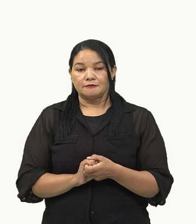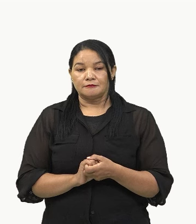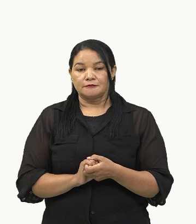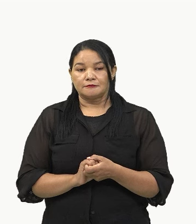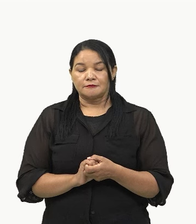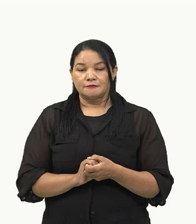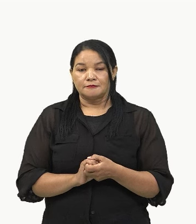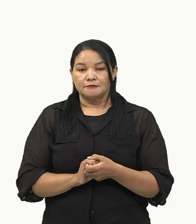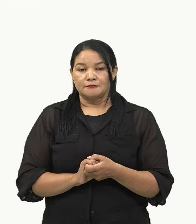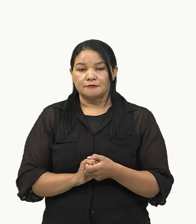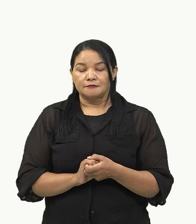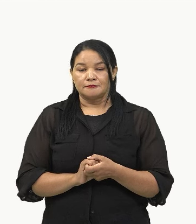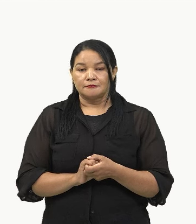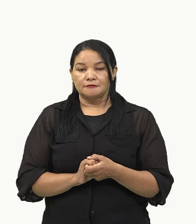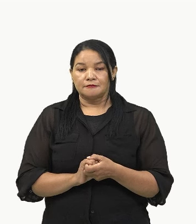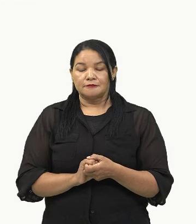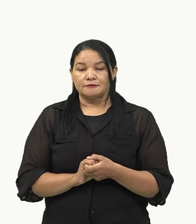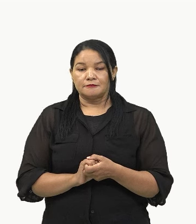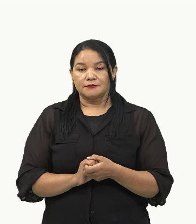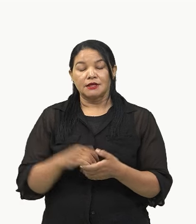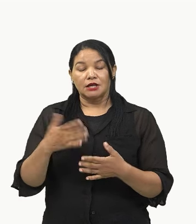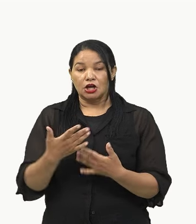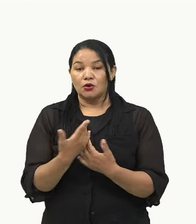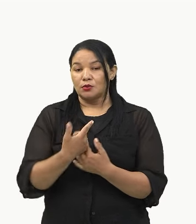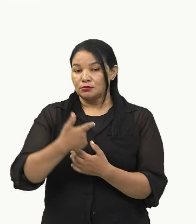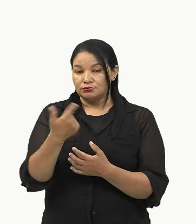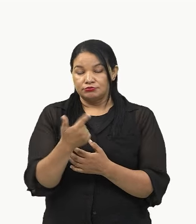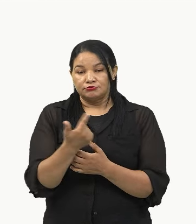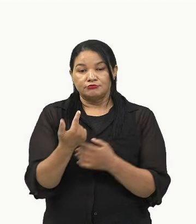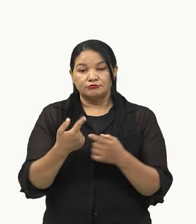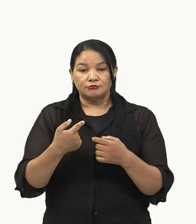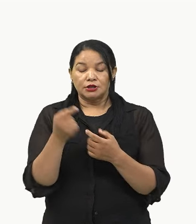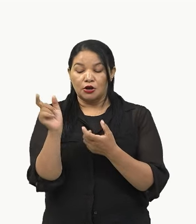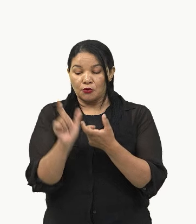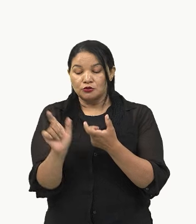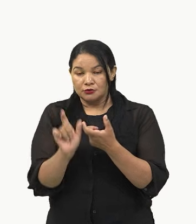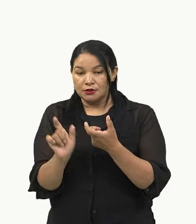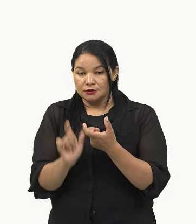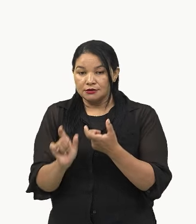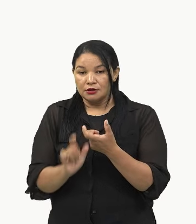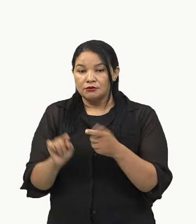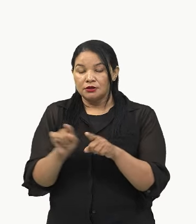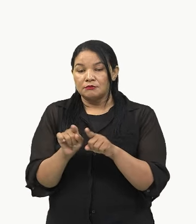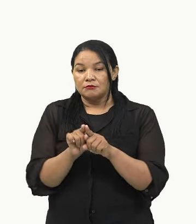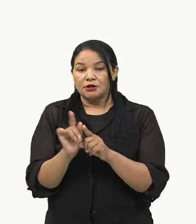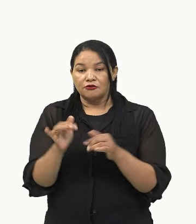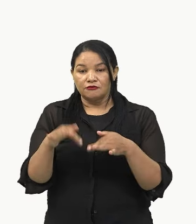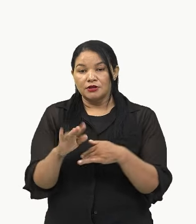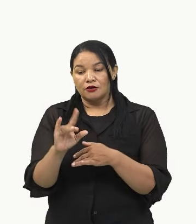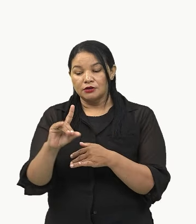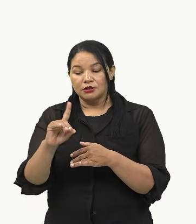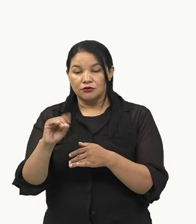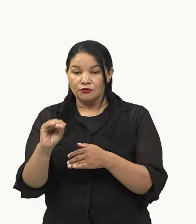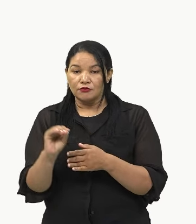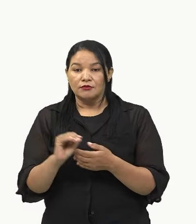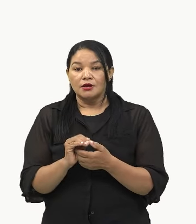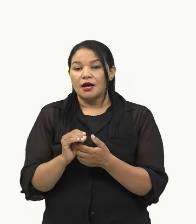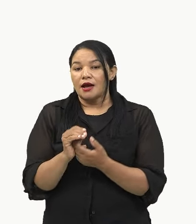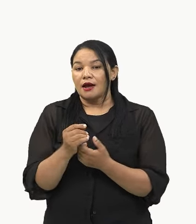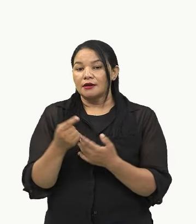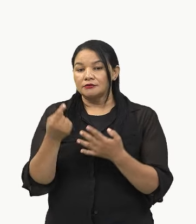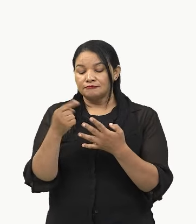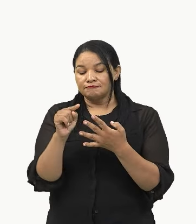aí, falando de um verbo de segunda conjugação com terminação ido, eu falo yo he